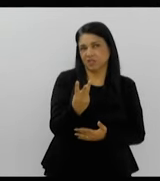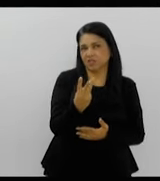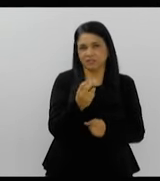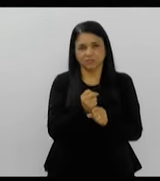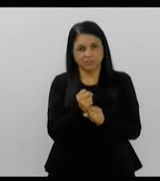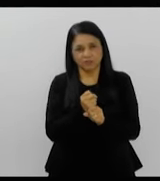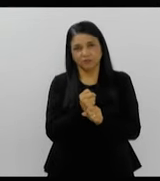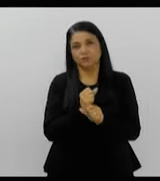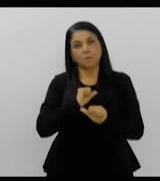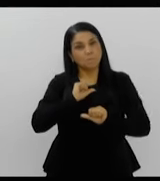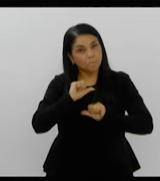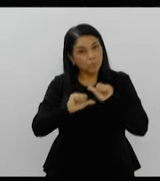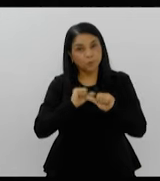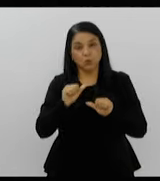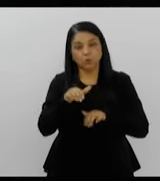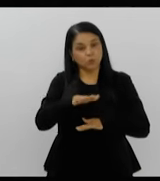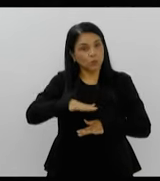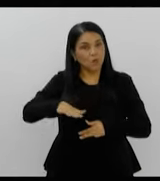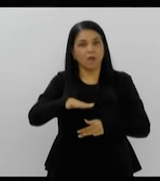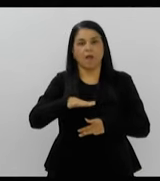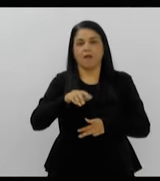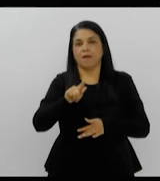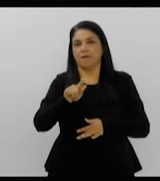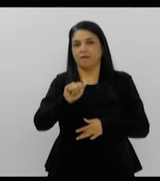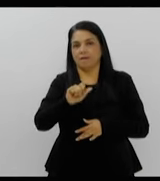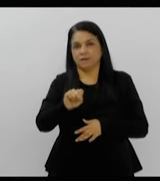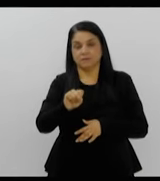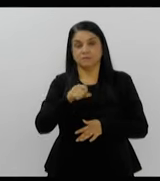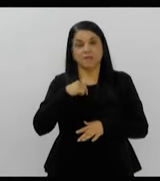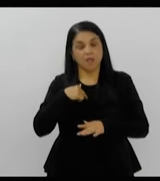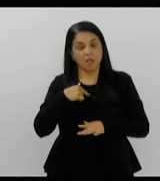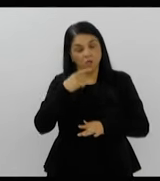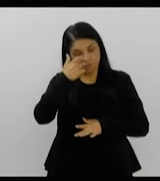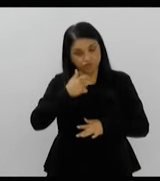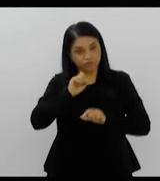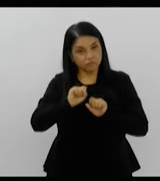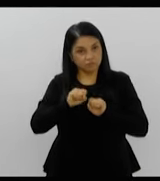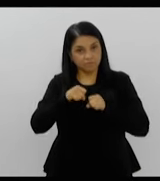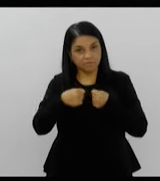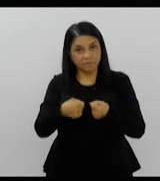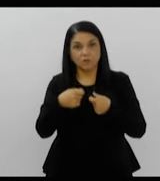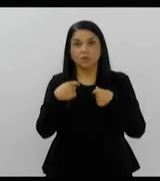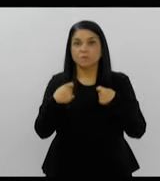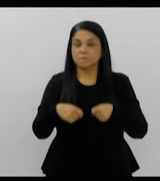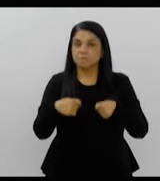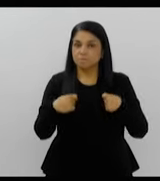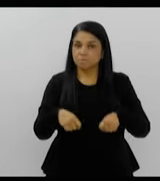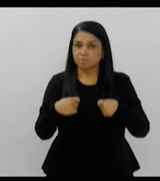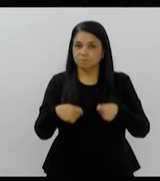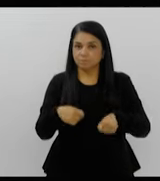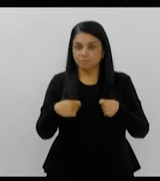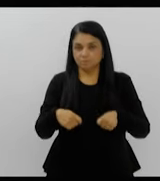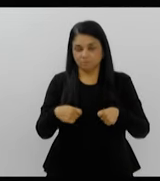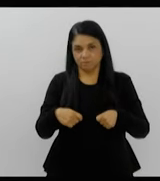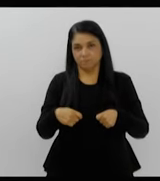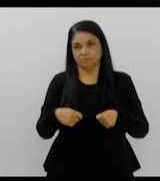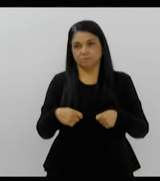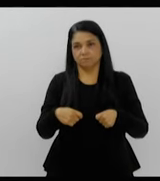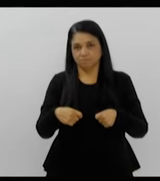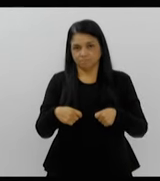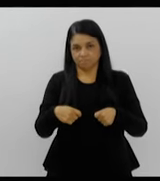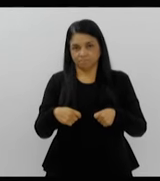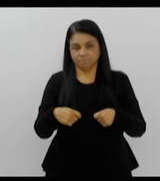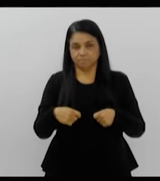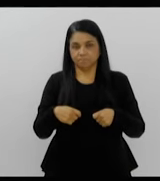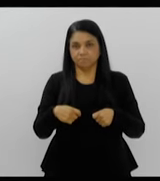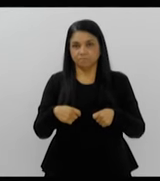anos. Eu sou um daqueles que sou defensor da necessidade imperiosa